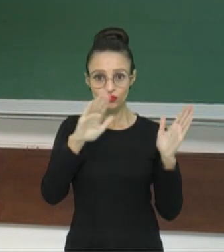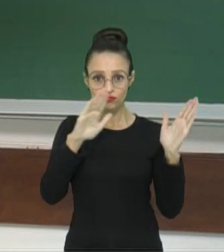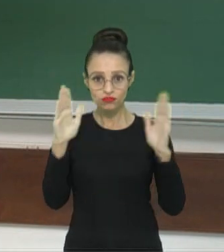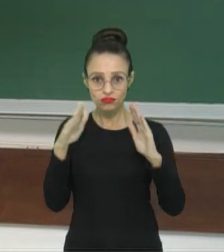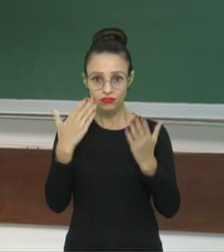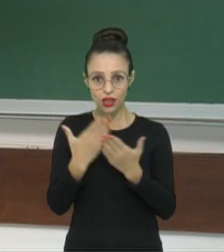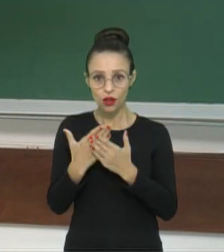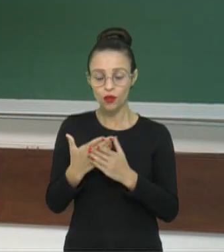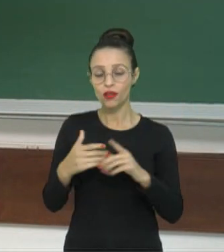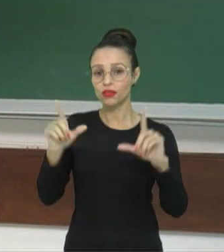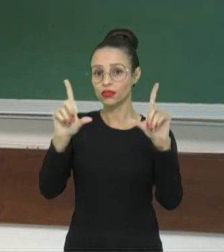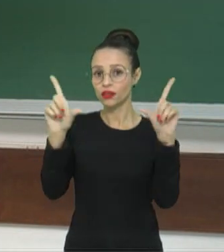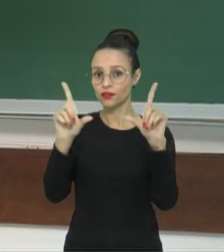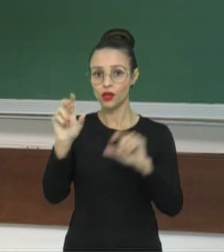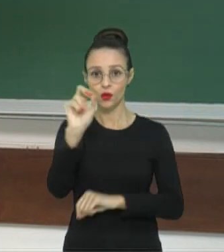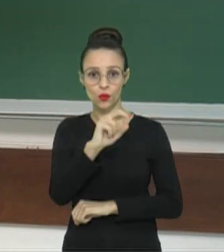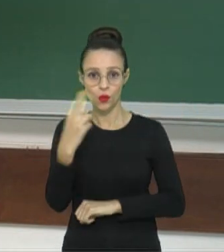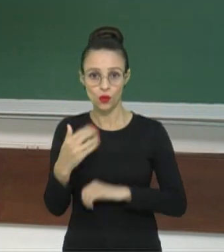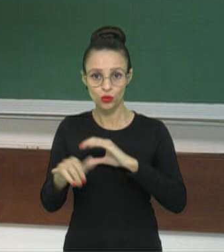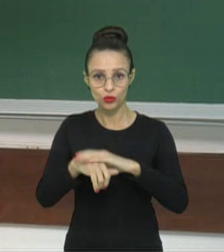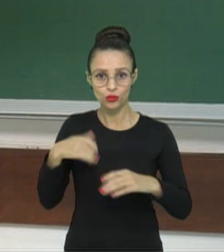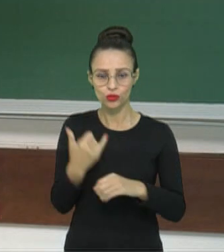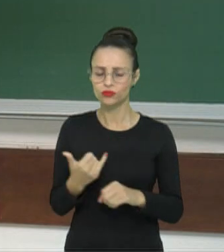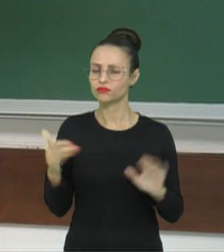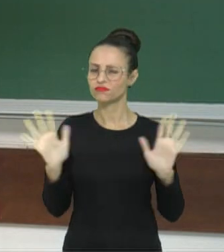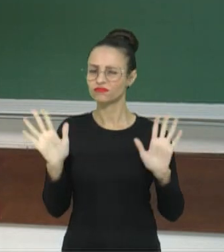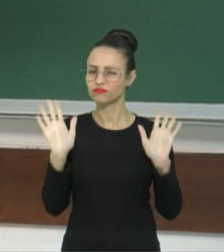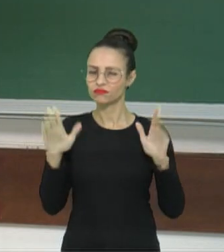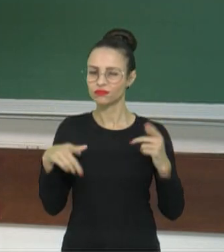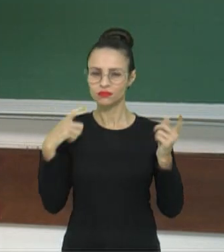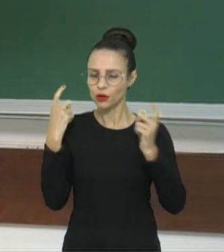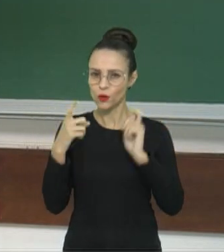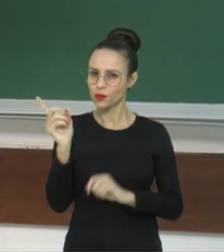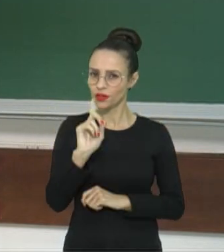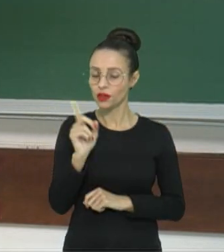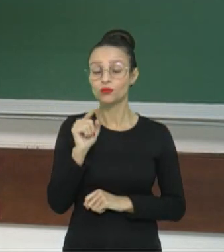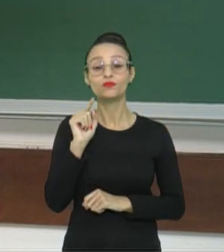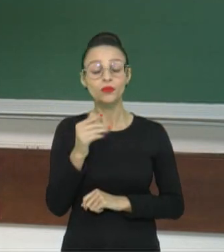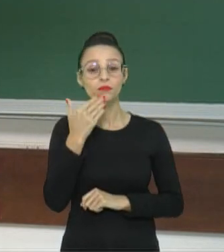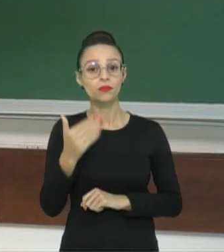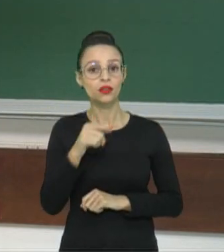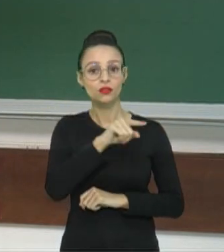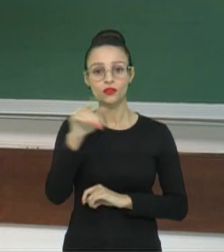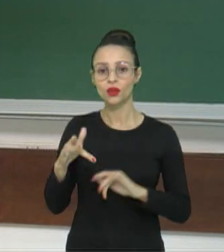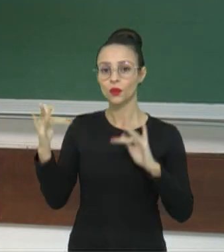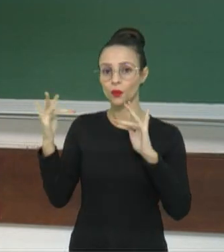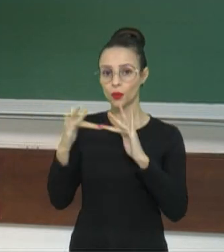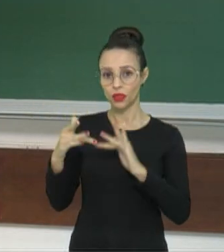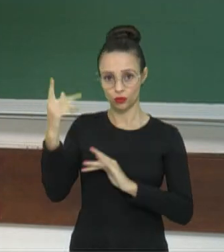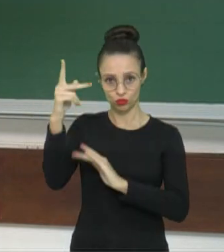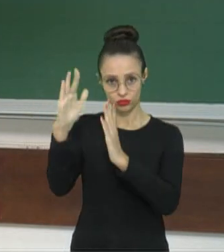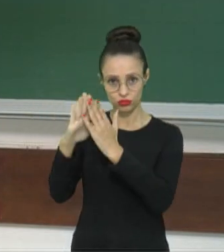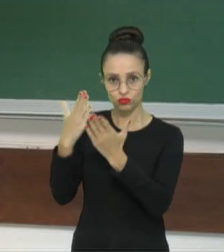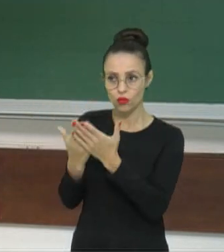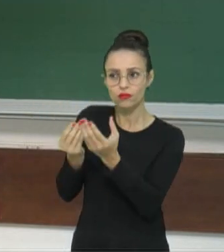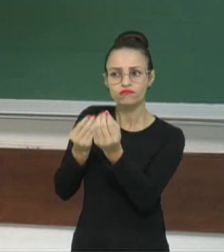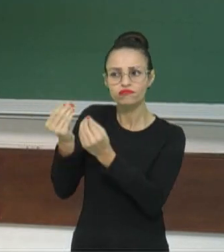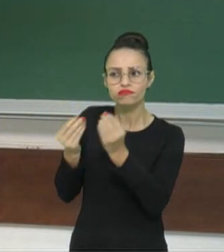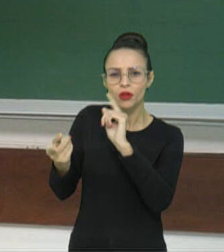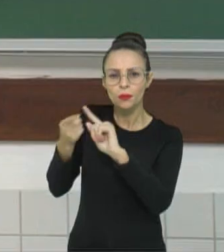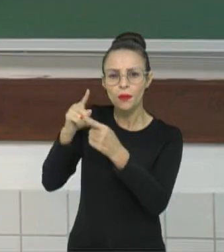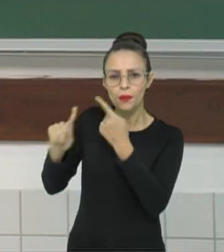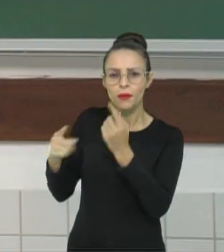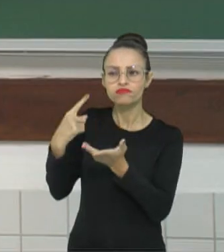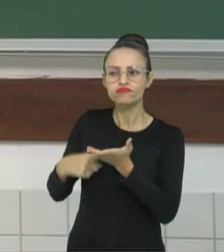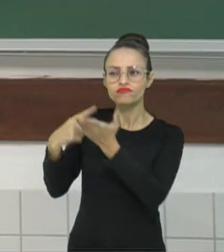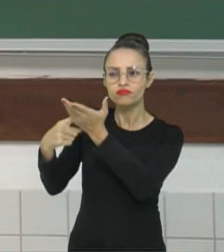ou pelo YouTube, não precisa se preocupar. A única coisa é que eu peço para você entrar em contato com a sua escola para ver quais são as